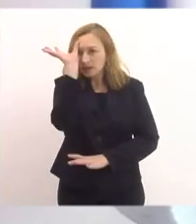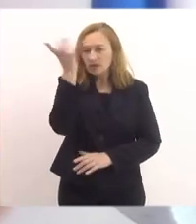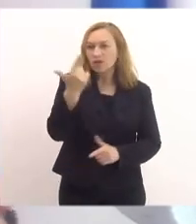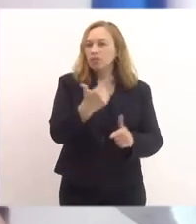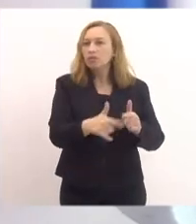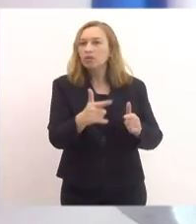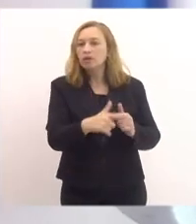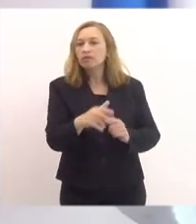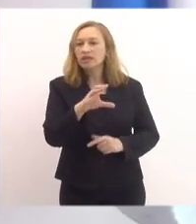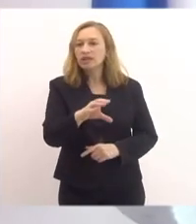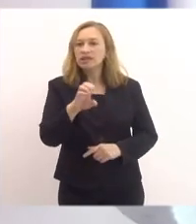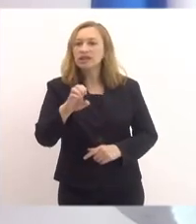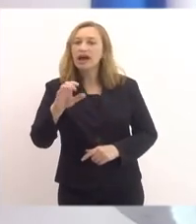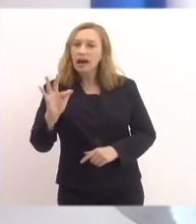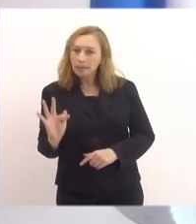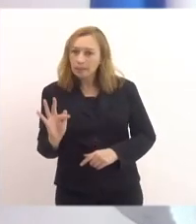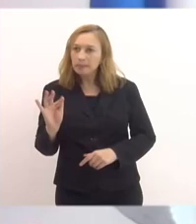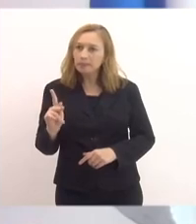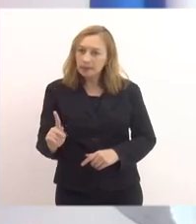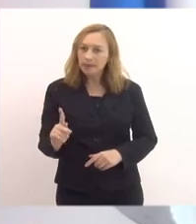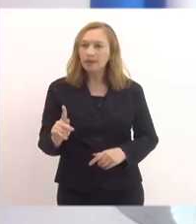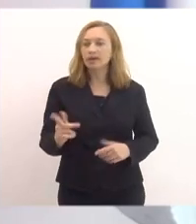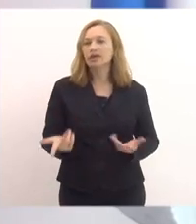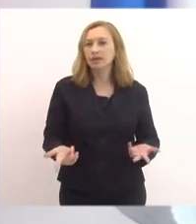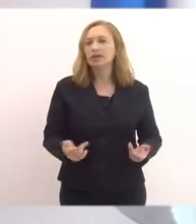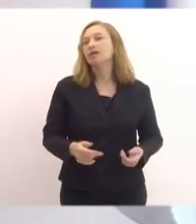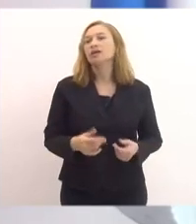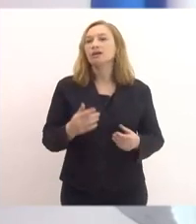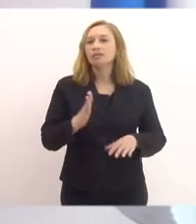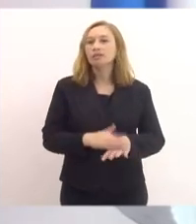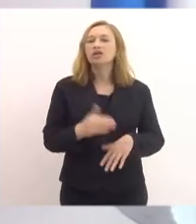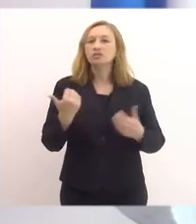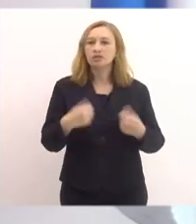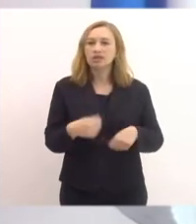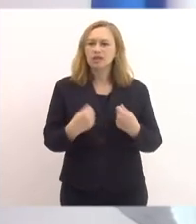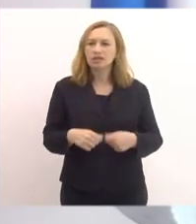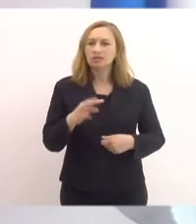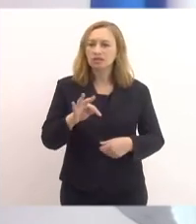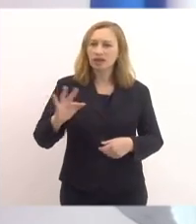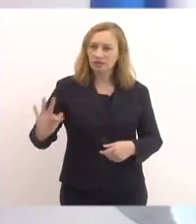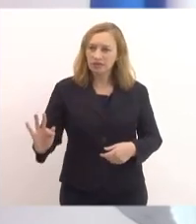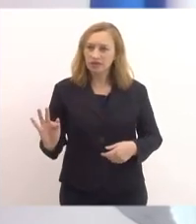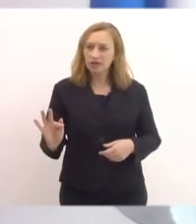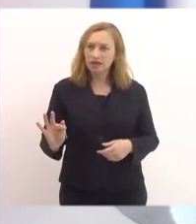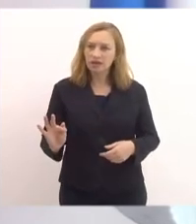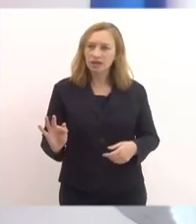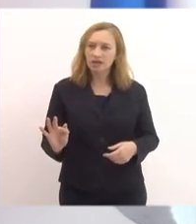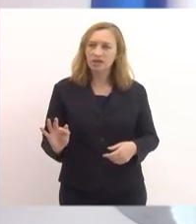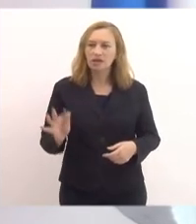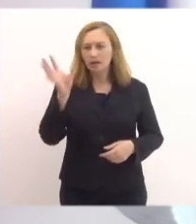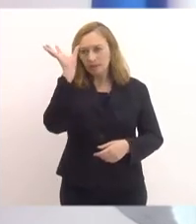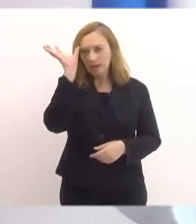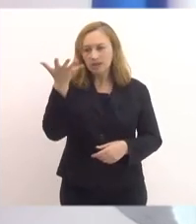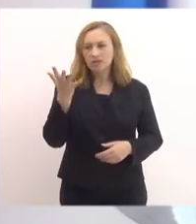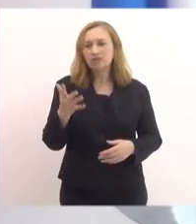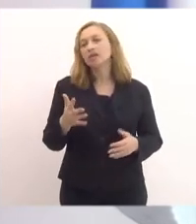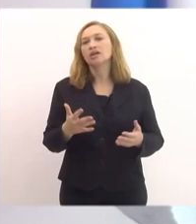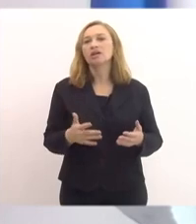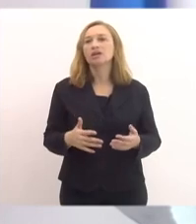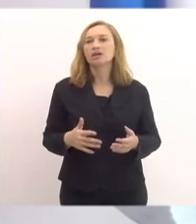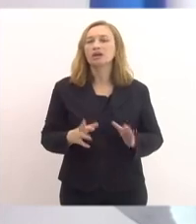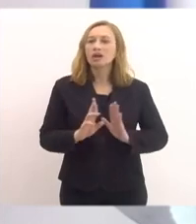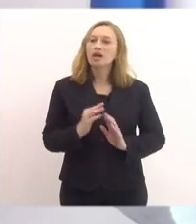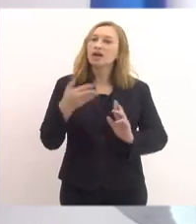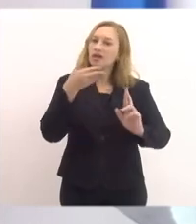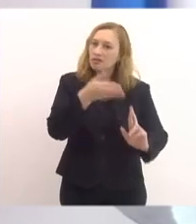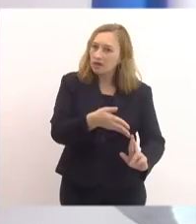da CEAP, por exemplo, que talvez seja a instituição que mais precise de um TAF amplo. Então, a gente parte de uma solução e quebrar paradigma. Olha, a